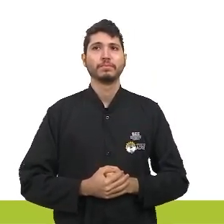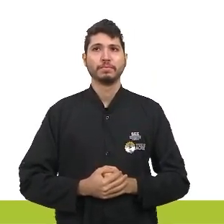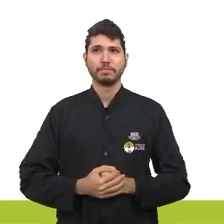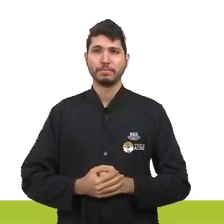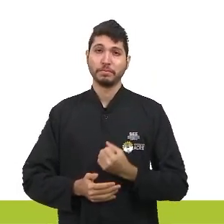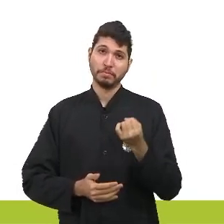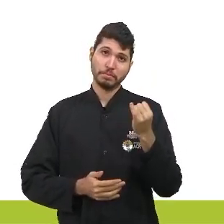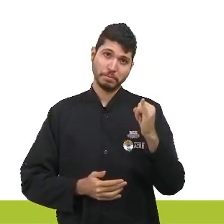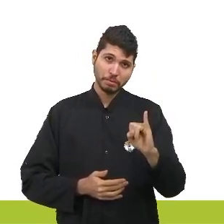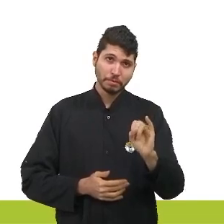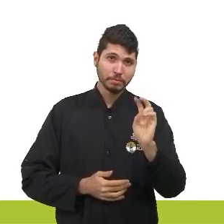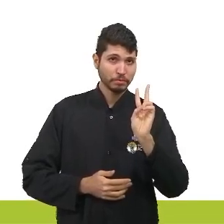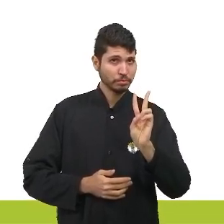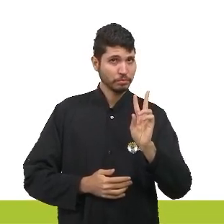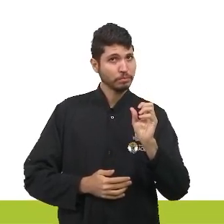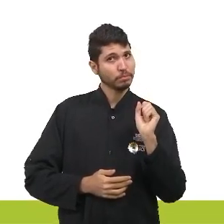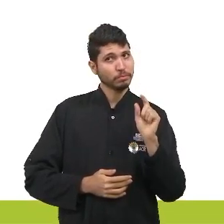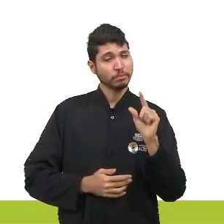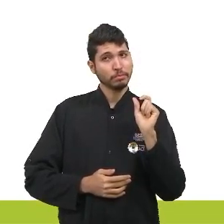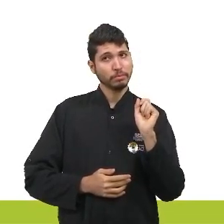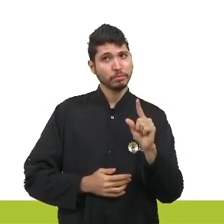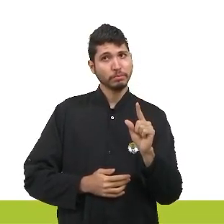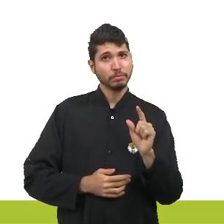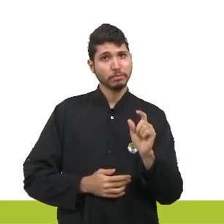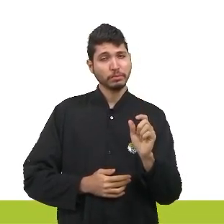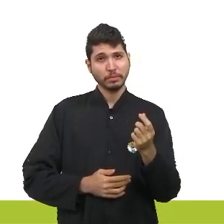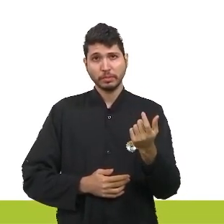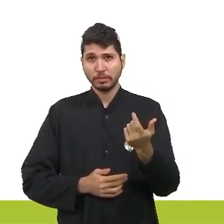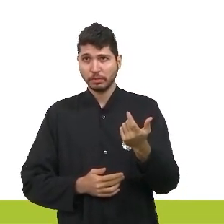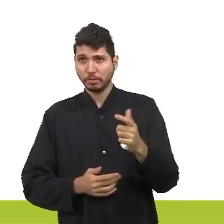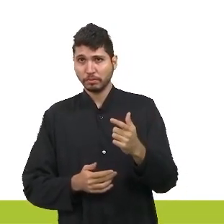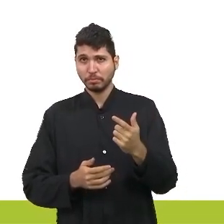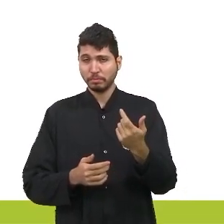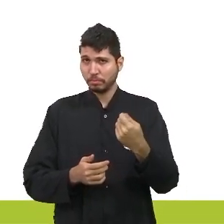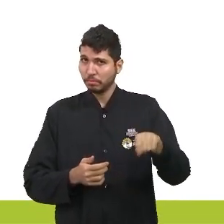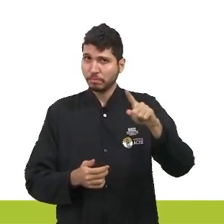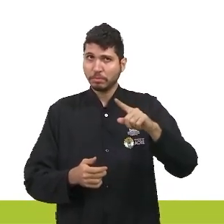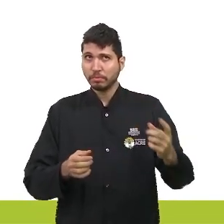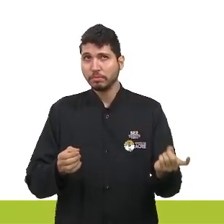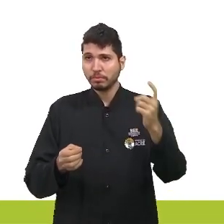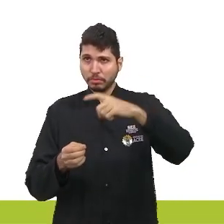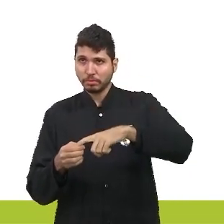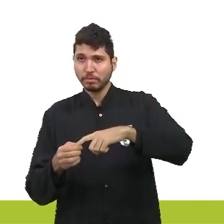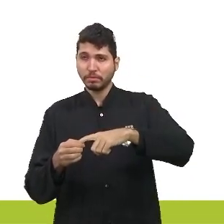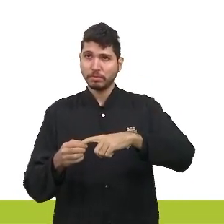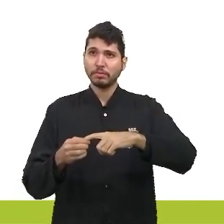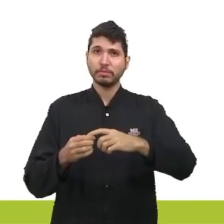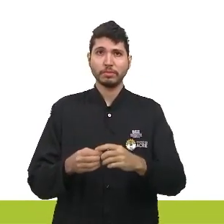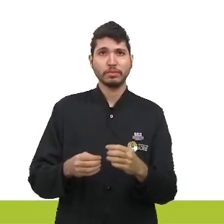Se as duas forem azuis e sem reposição, 12 sobre 20,